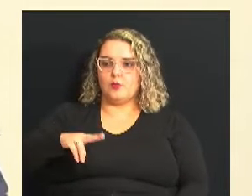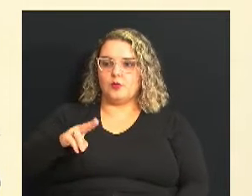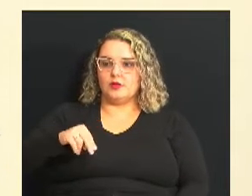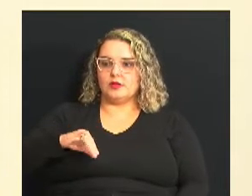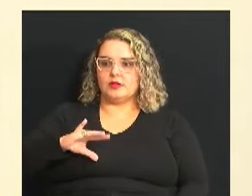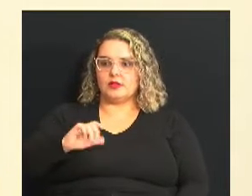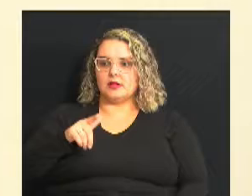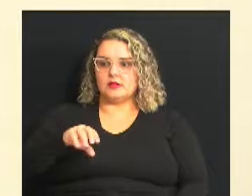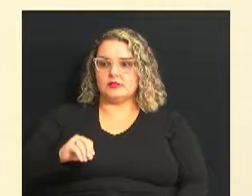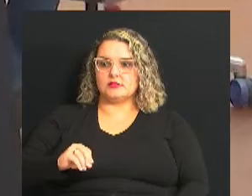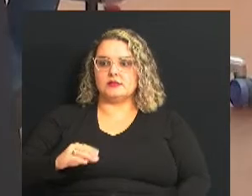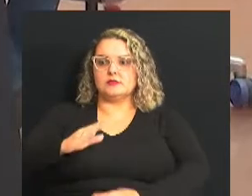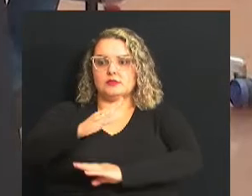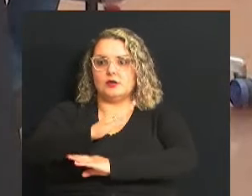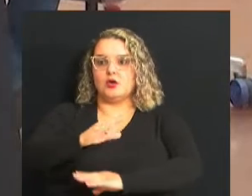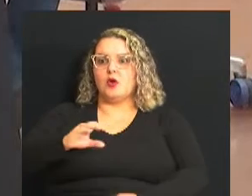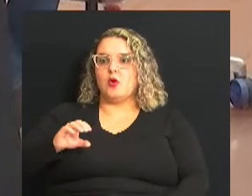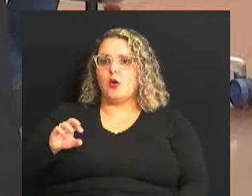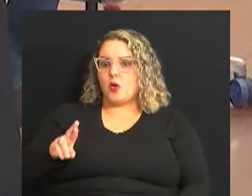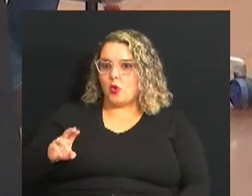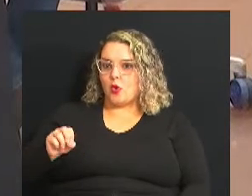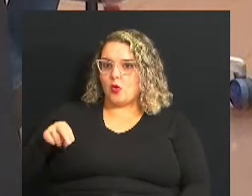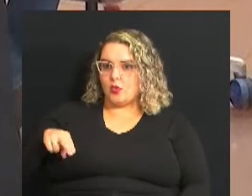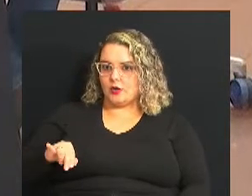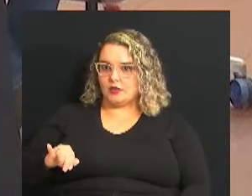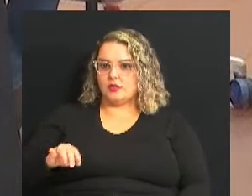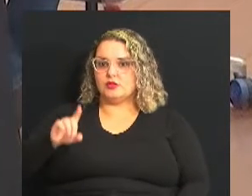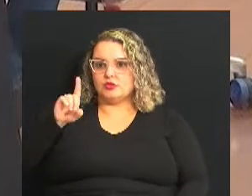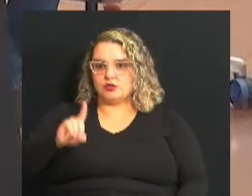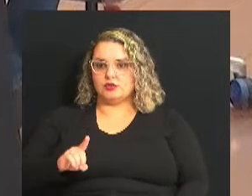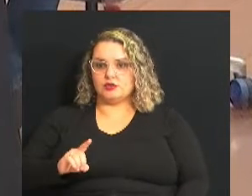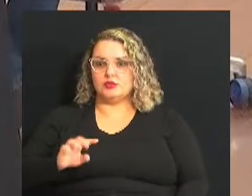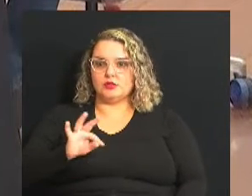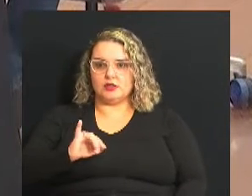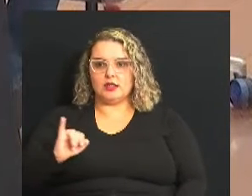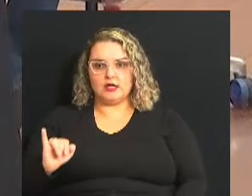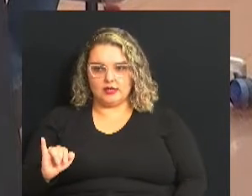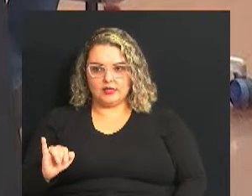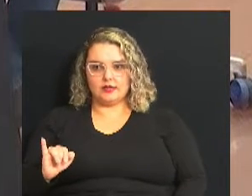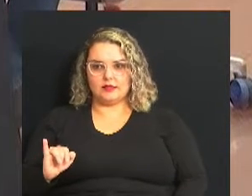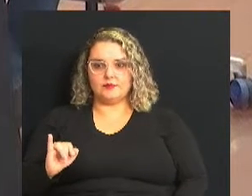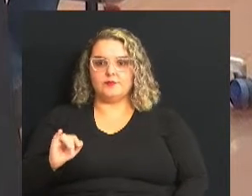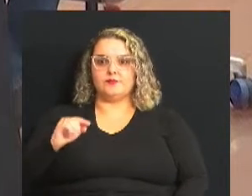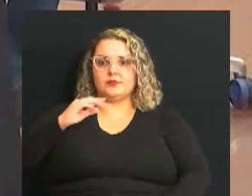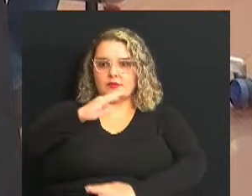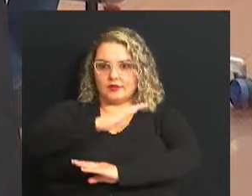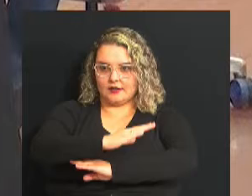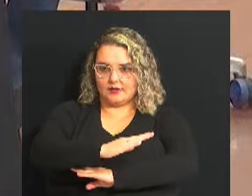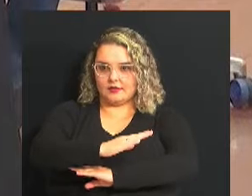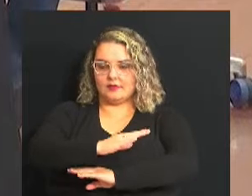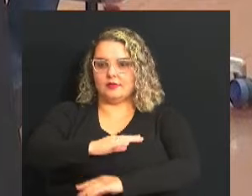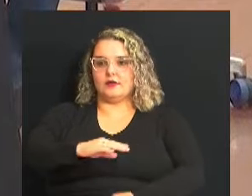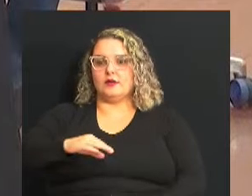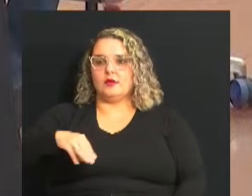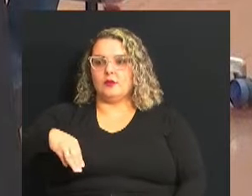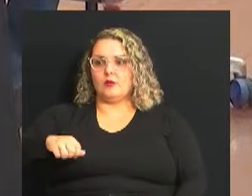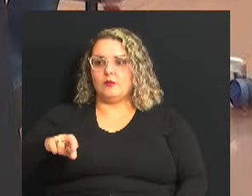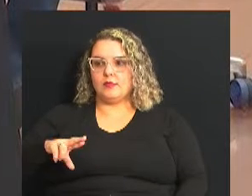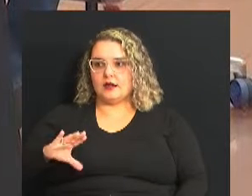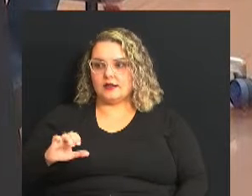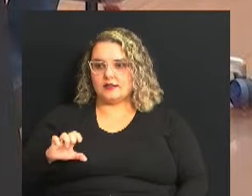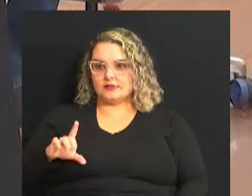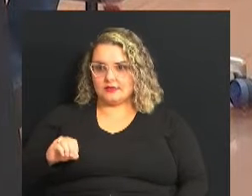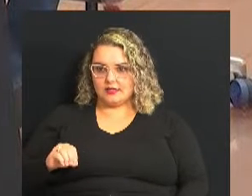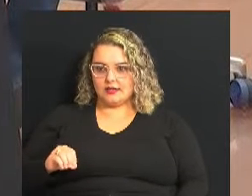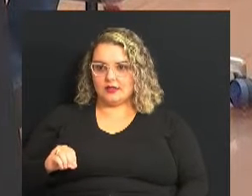Rony Alvarenga, que é o diretor de Tecnologia de Informação e Telecomunicação da Câmara. Temos o Marcelo Municelli